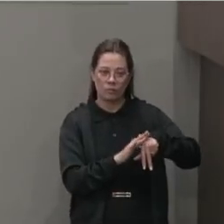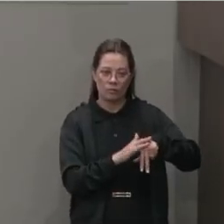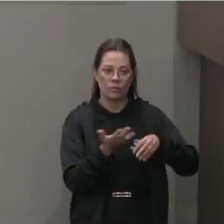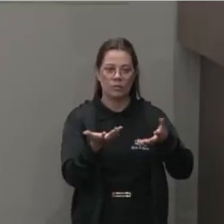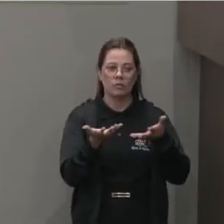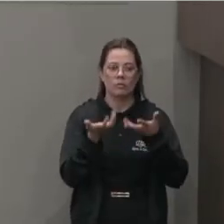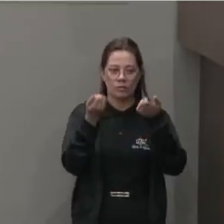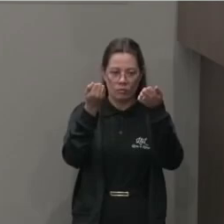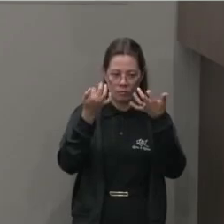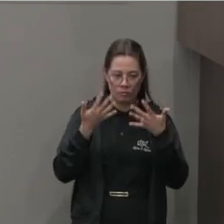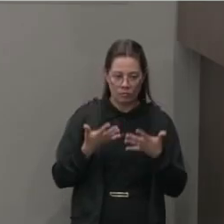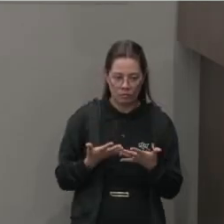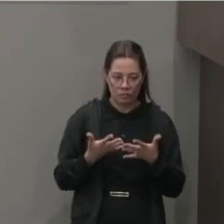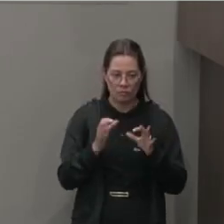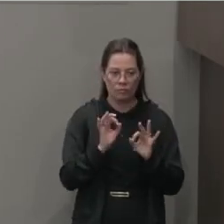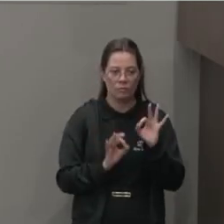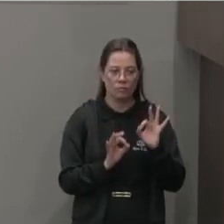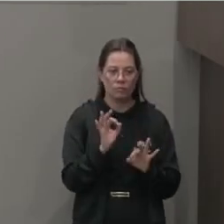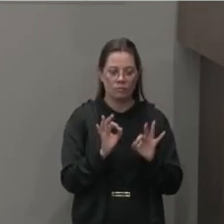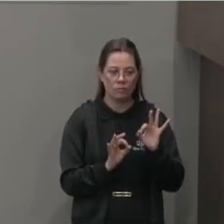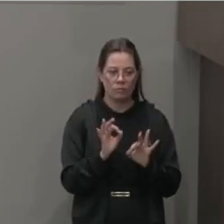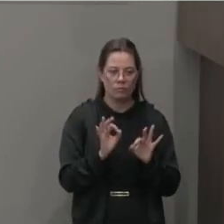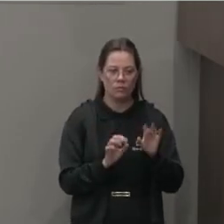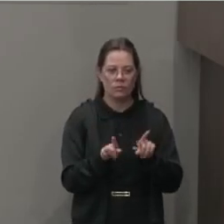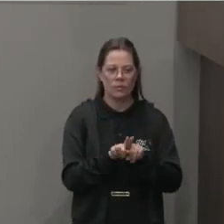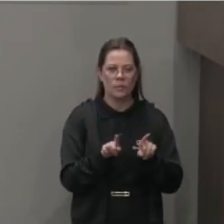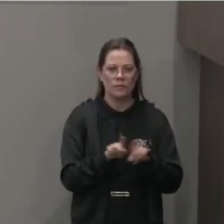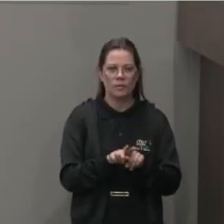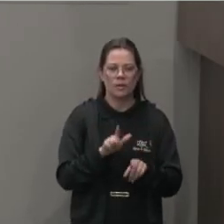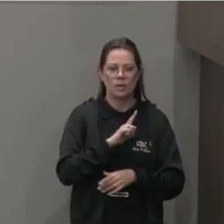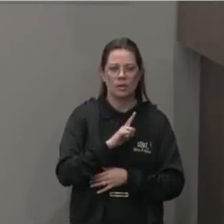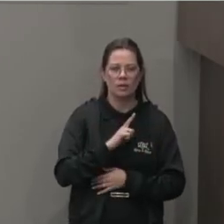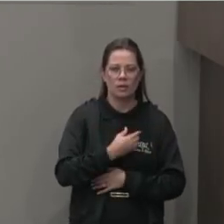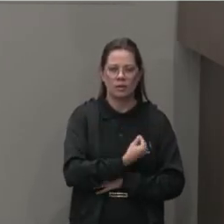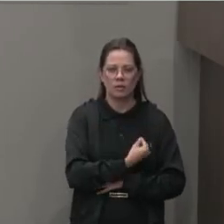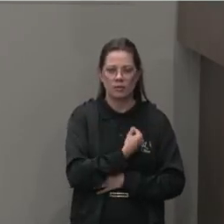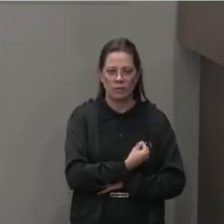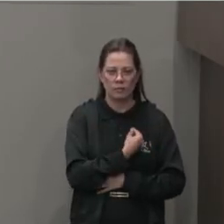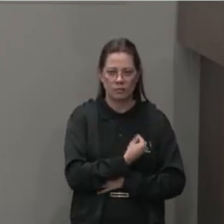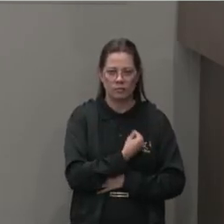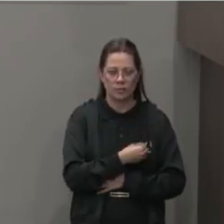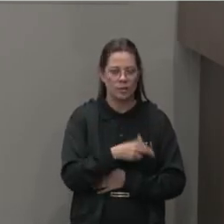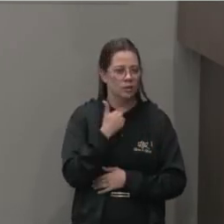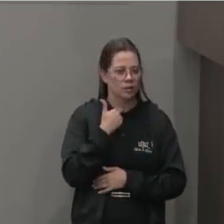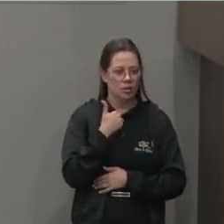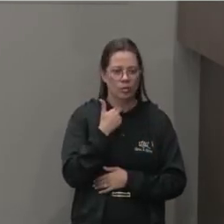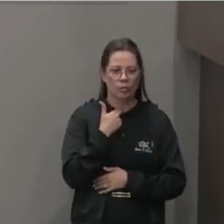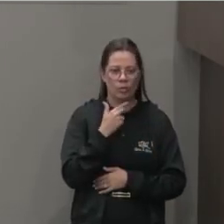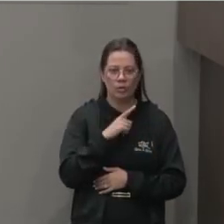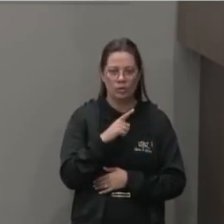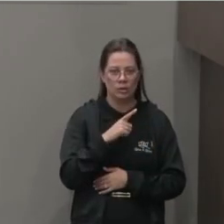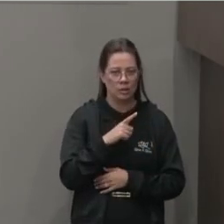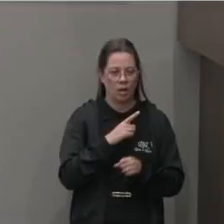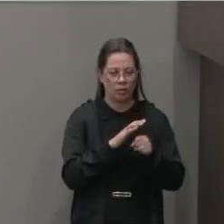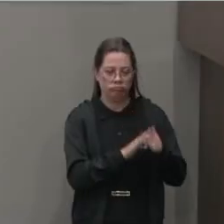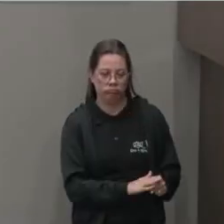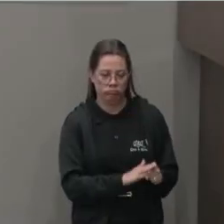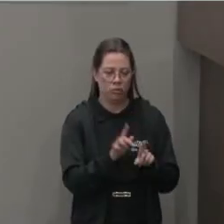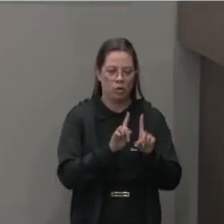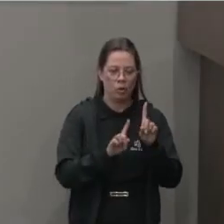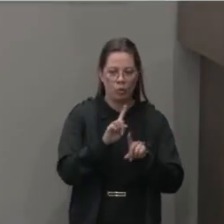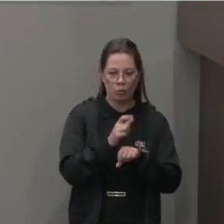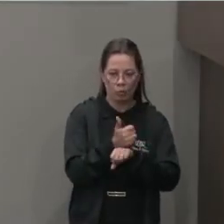Quero deixar aqui destacado, e vou ser uma fiscalizadora, inclusive. Não pode ter abuso de alguns